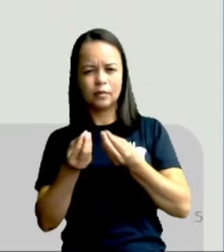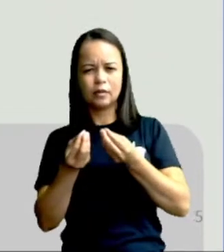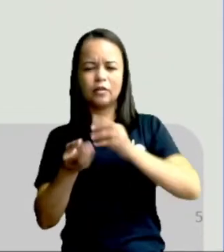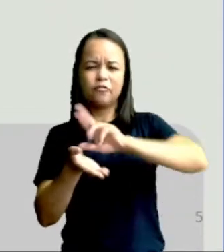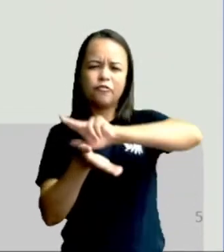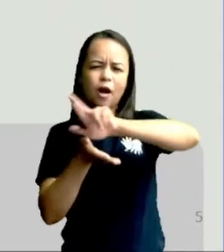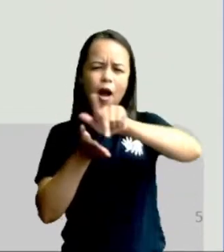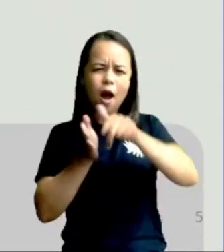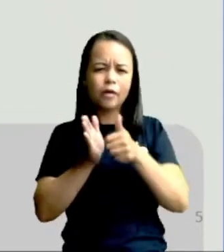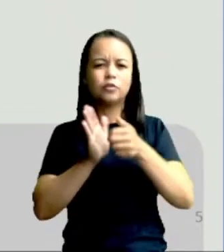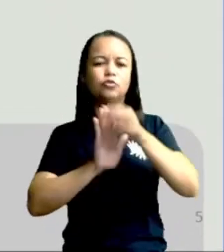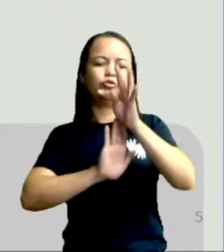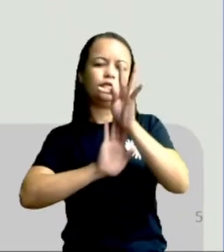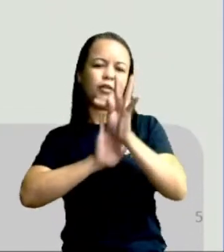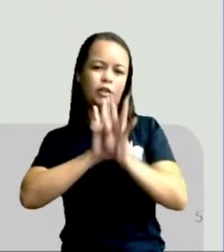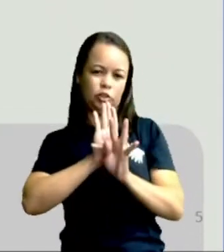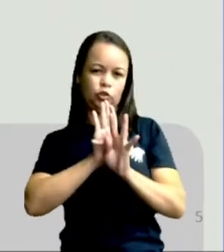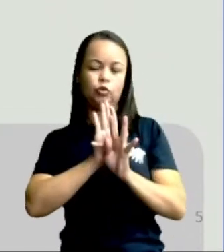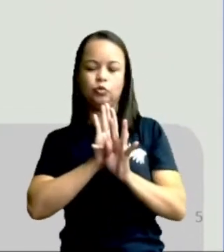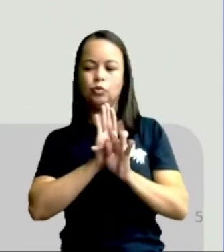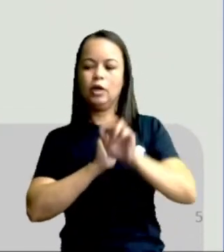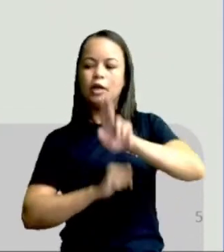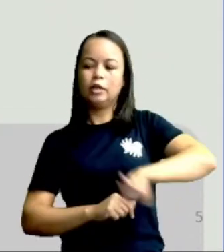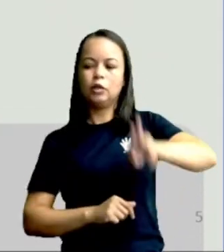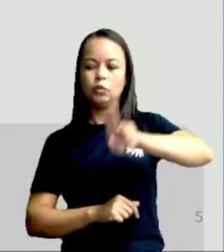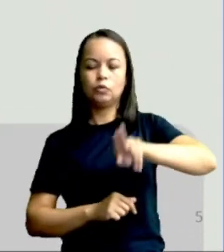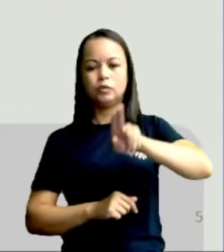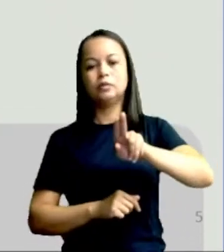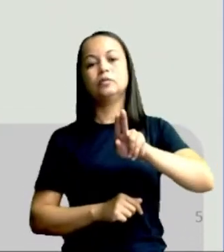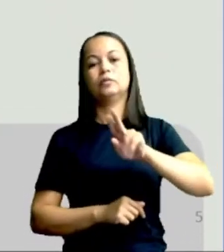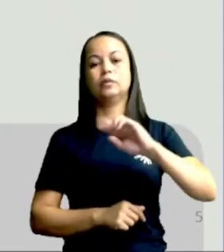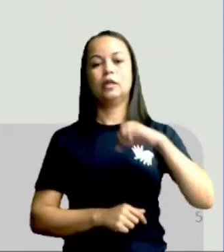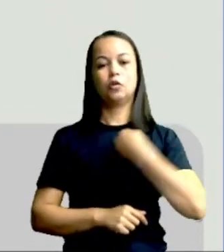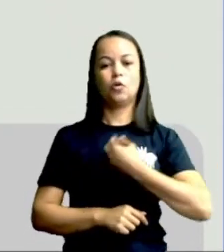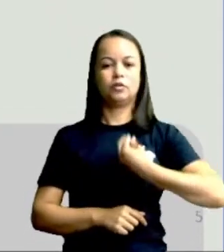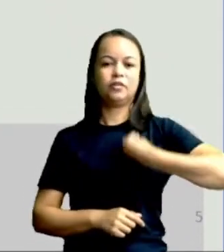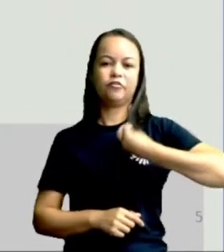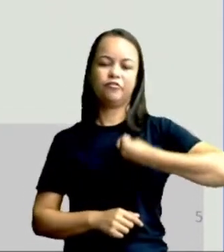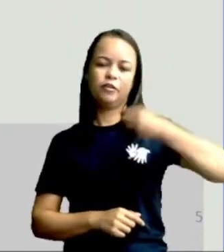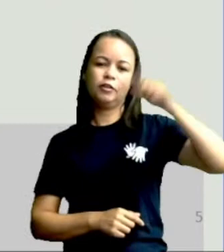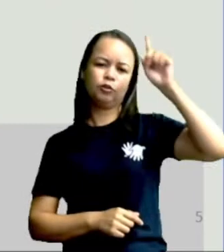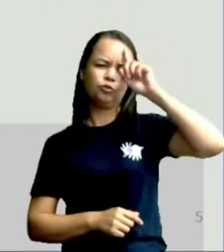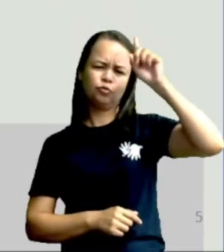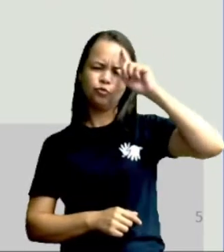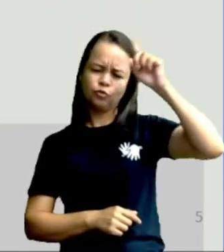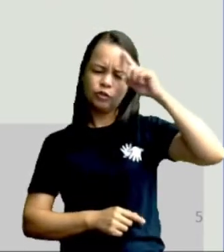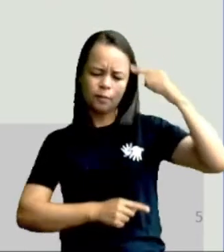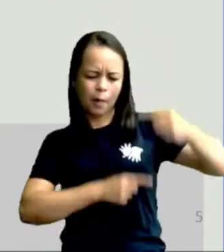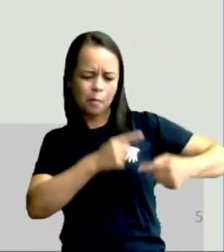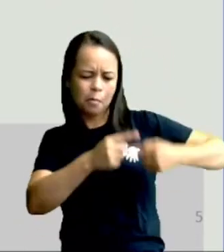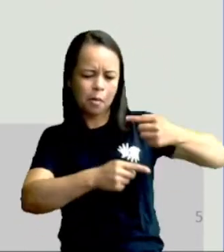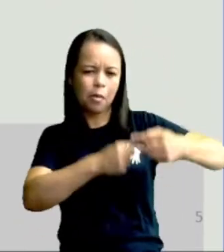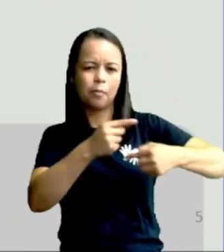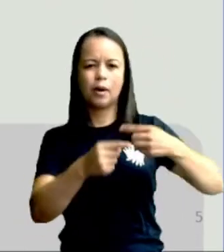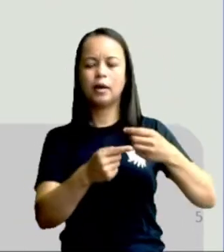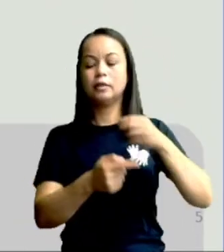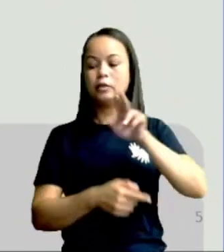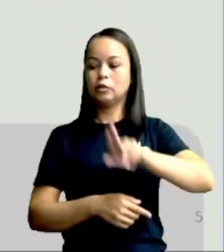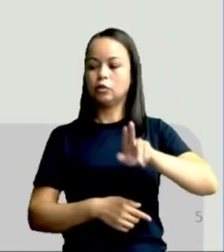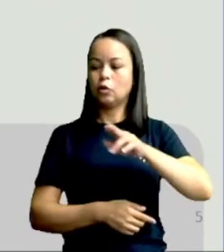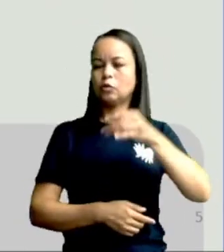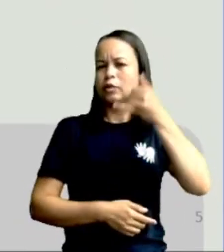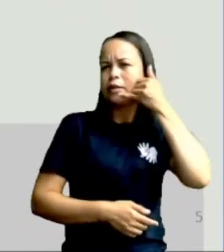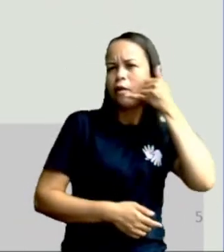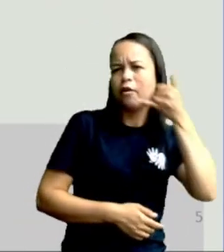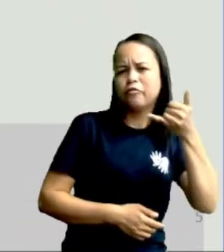inúmeros textos que utilizamos na nossa vida diária, desde de mensagens telefônicas e